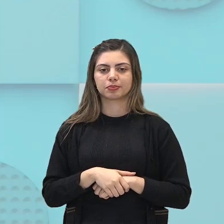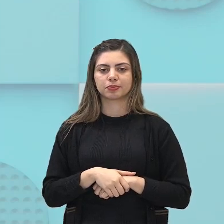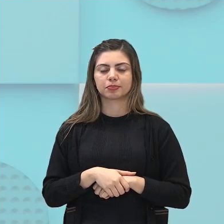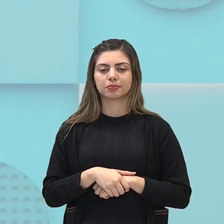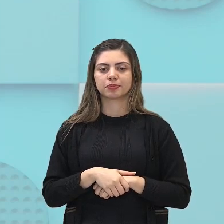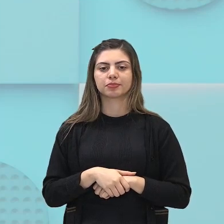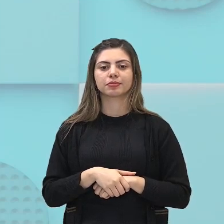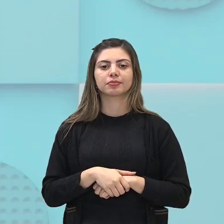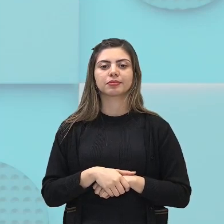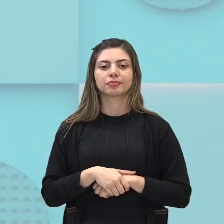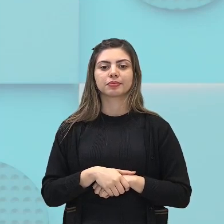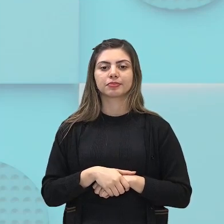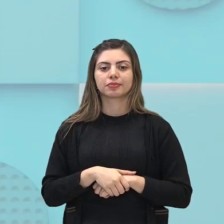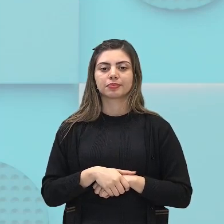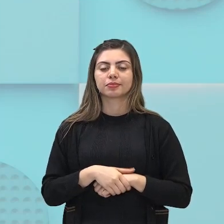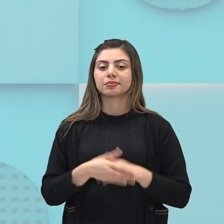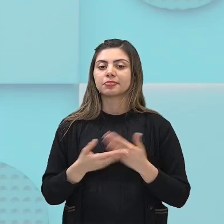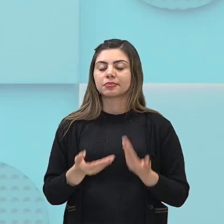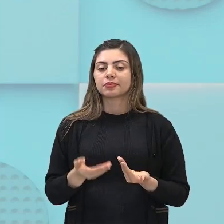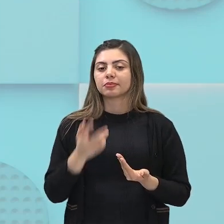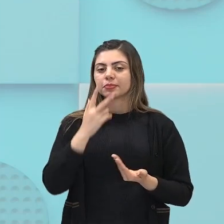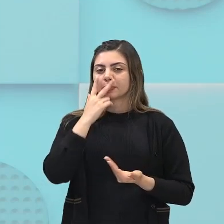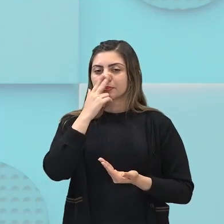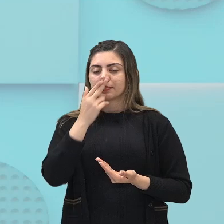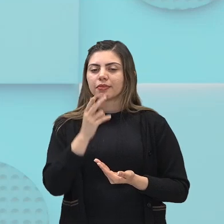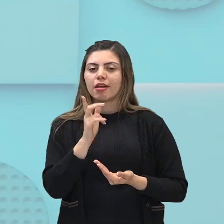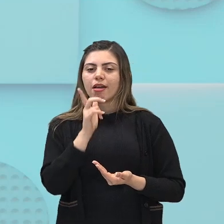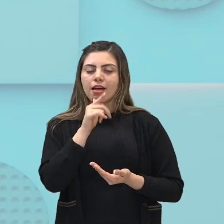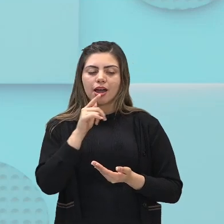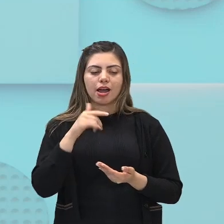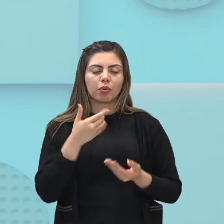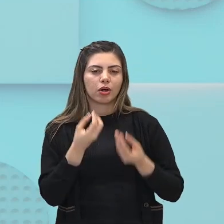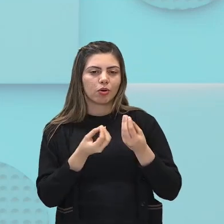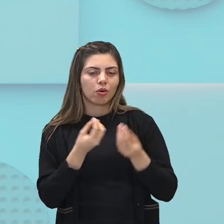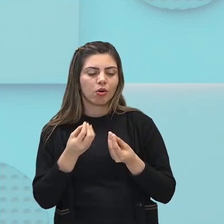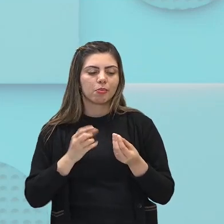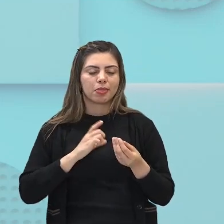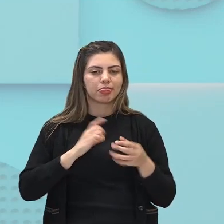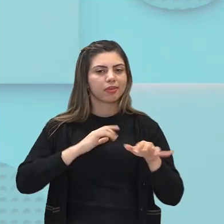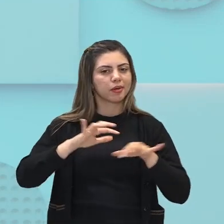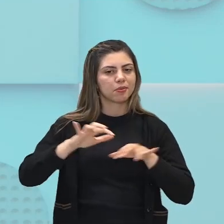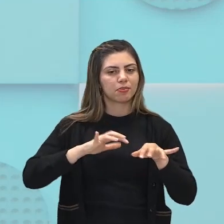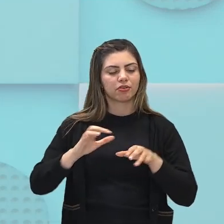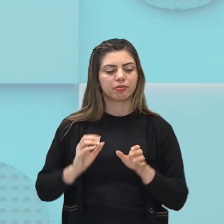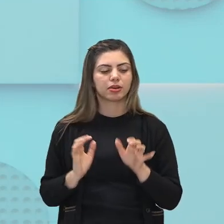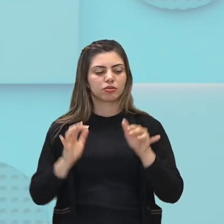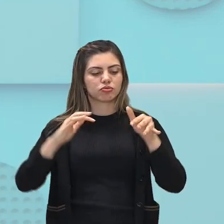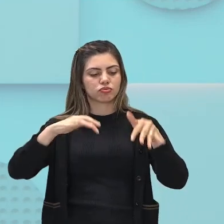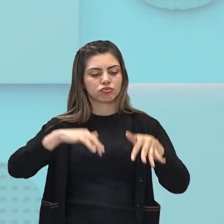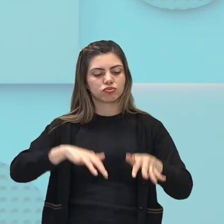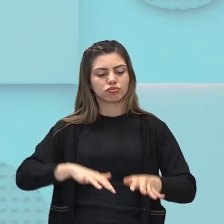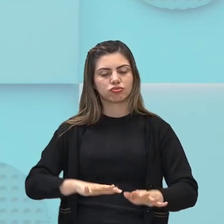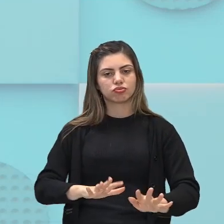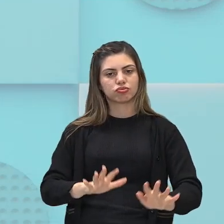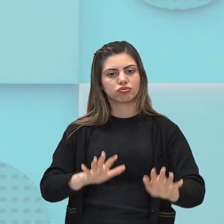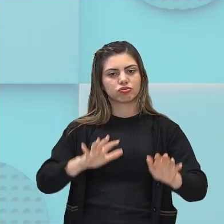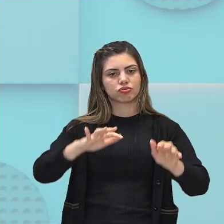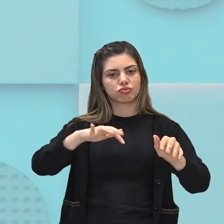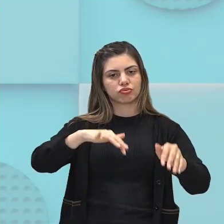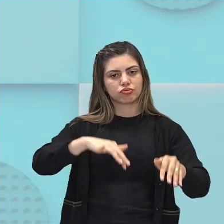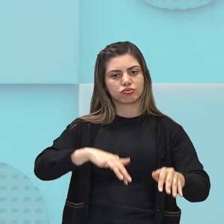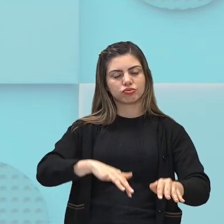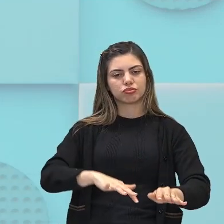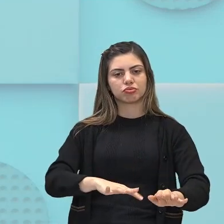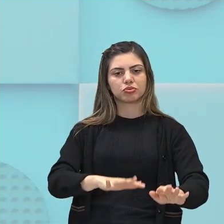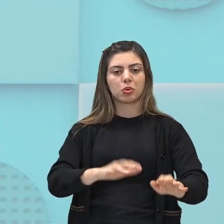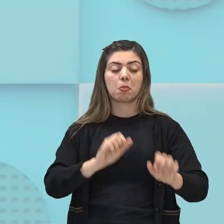água. A água, ela vai se movimentando e ela vai batendo em alguma coisa, que